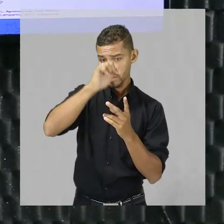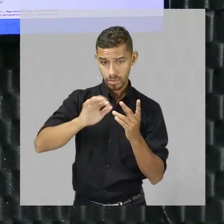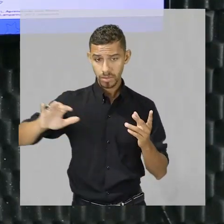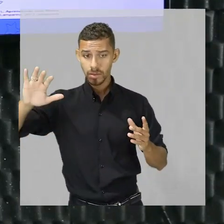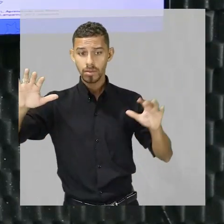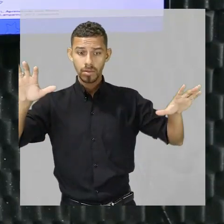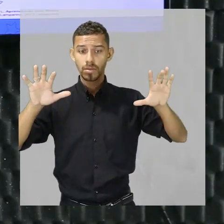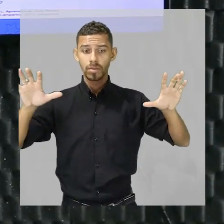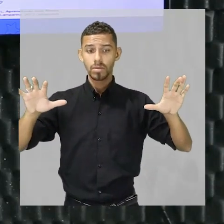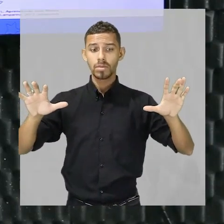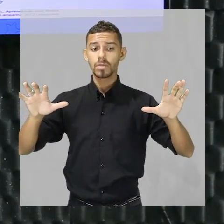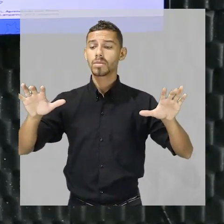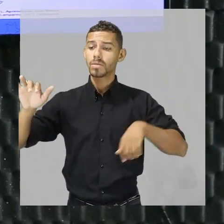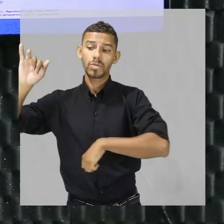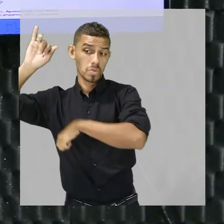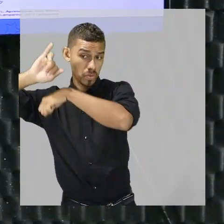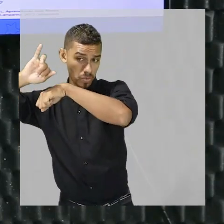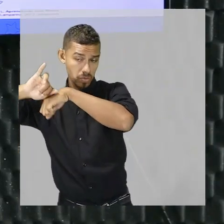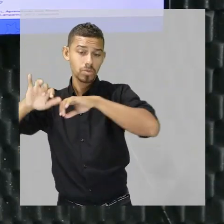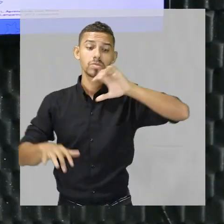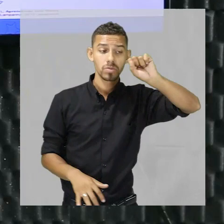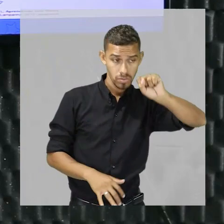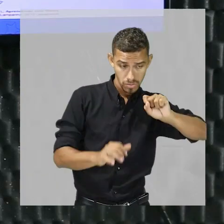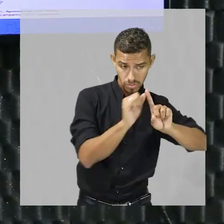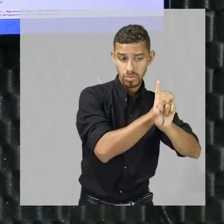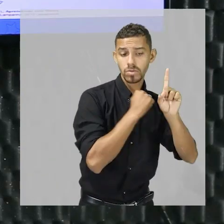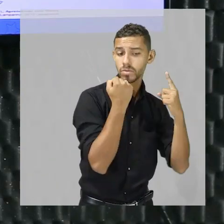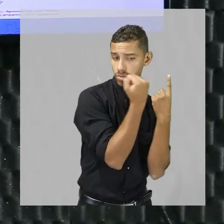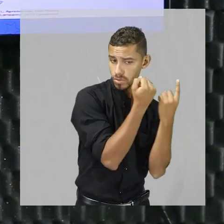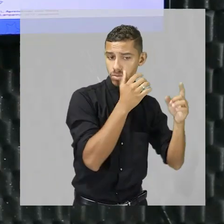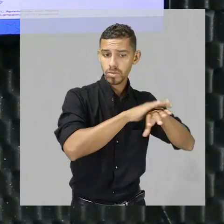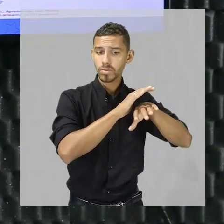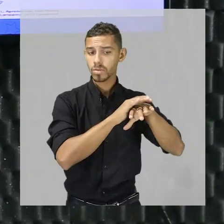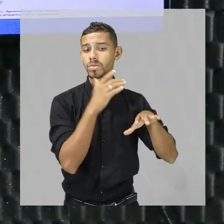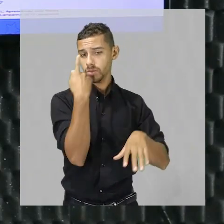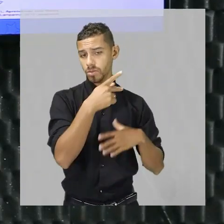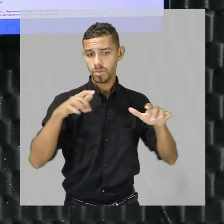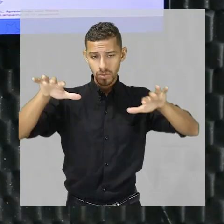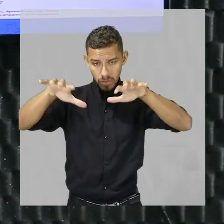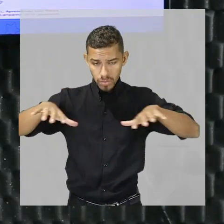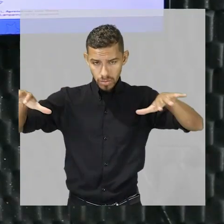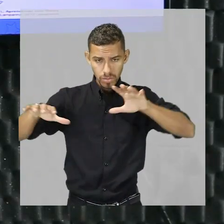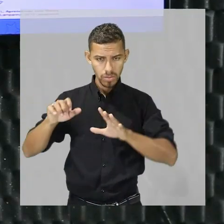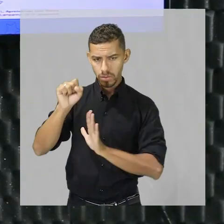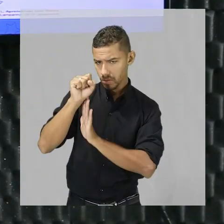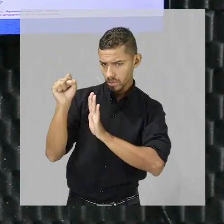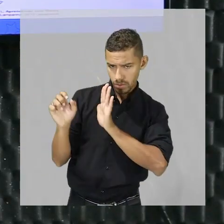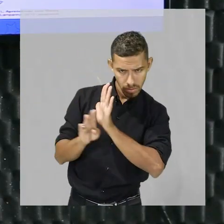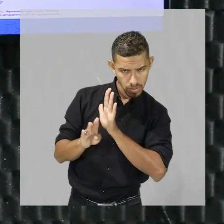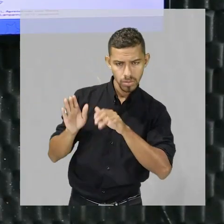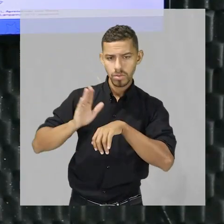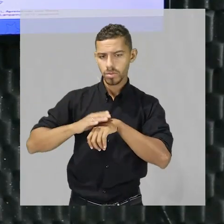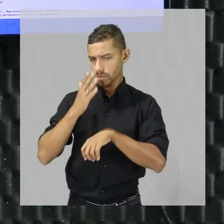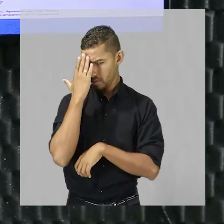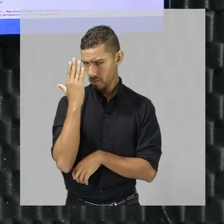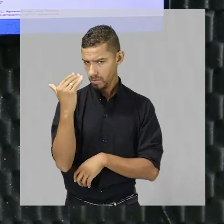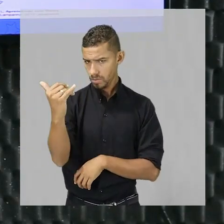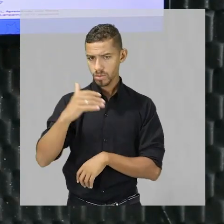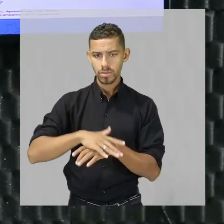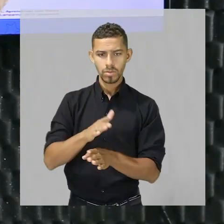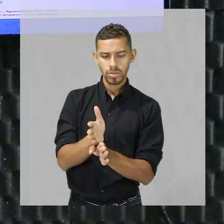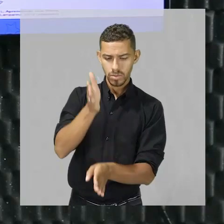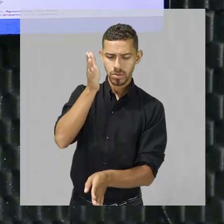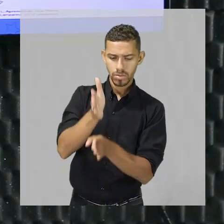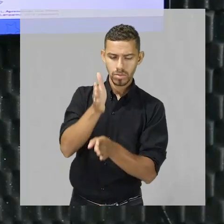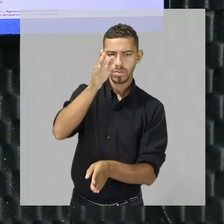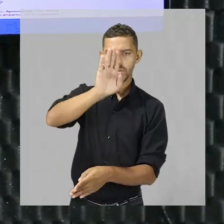orientação socialista, né? E inclusive com a construção do símbolo físico da Guerra Fria, tá certo? Que foi o famoso Muro de Berlim